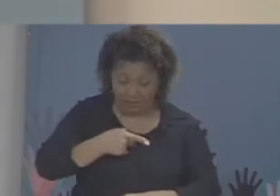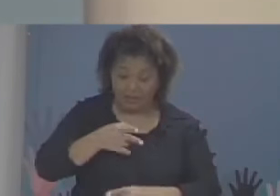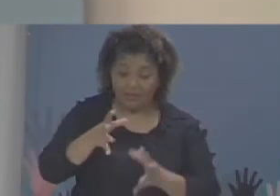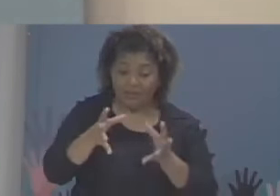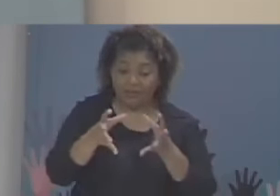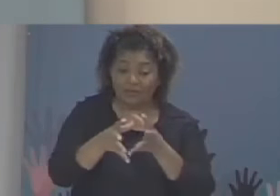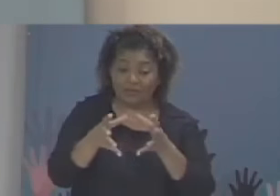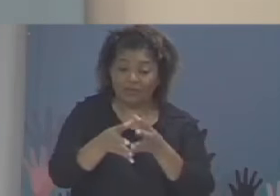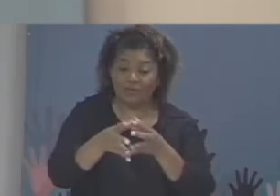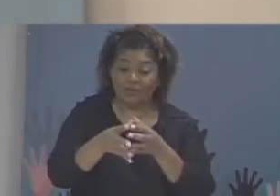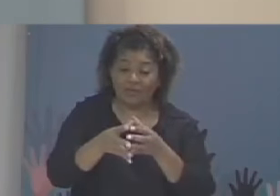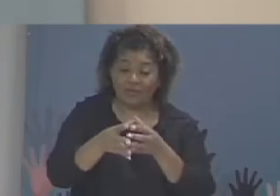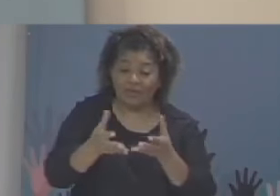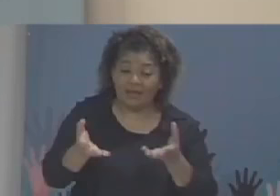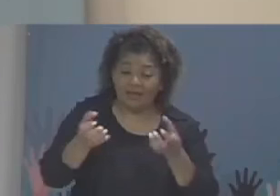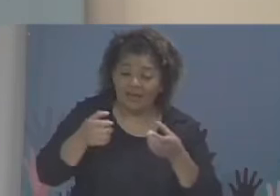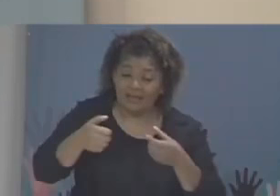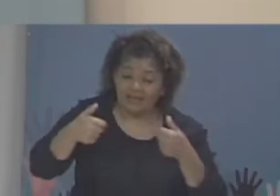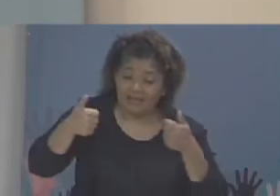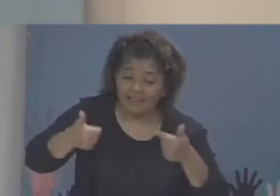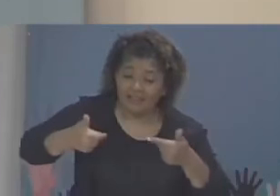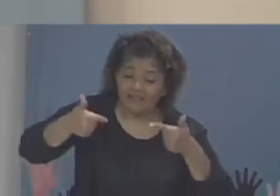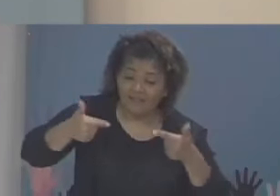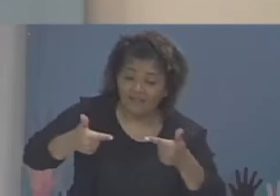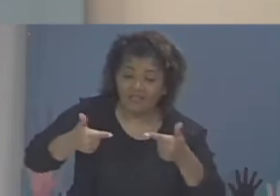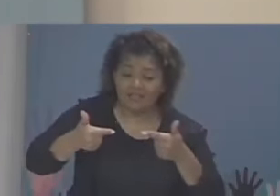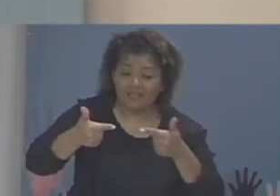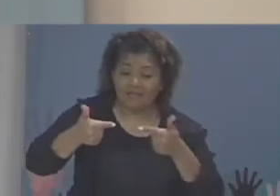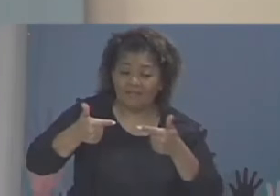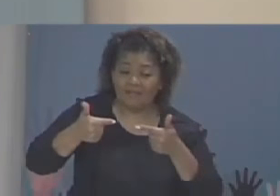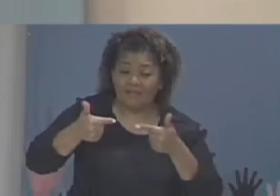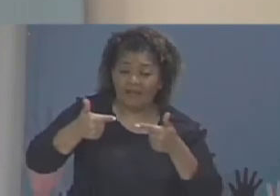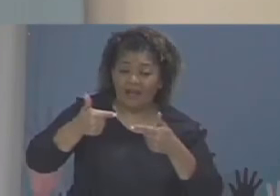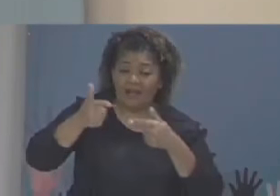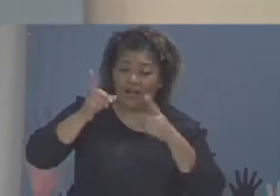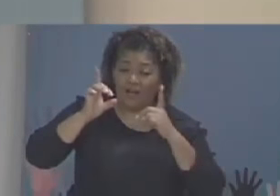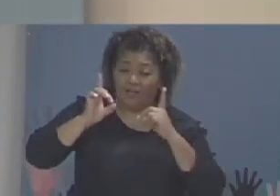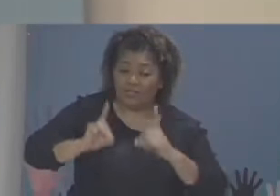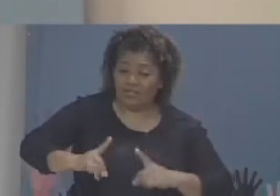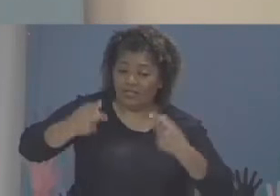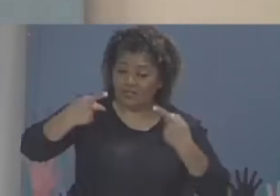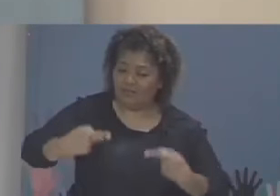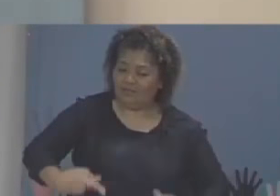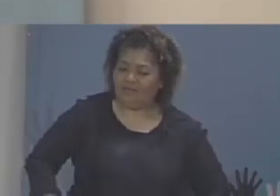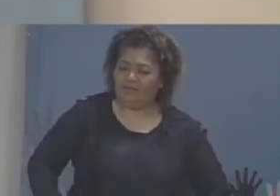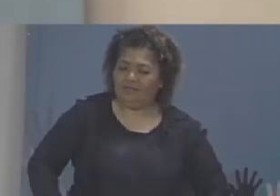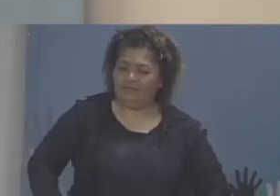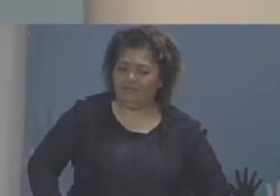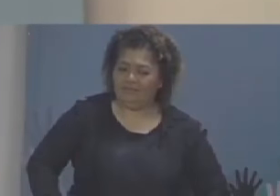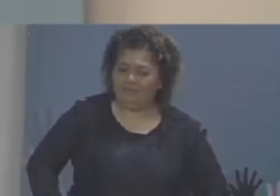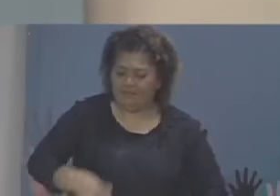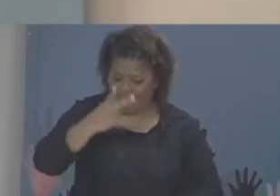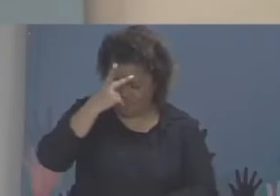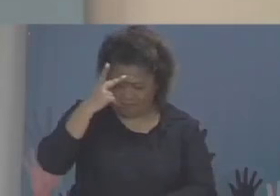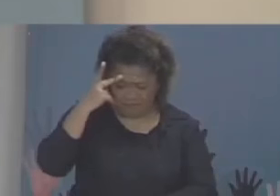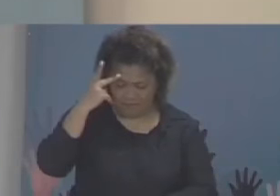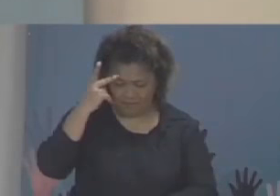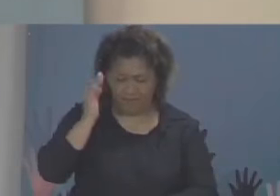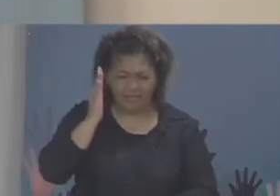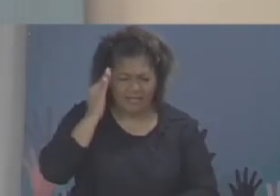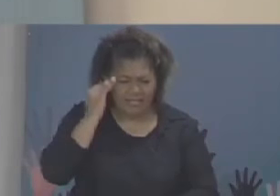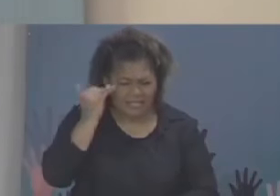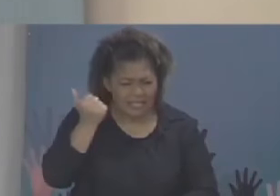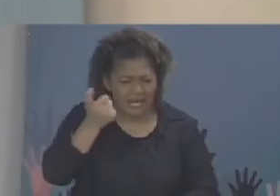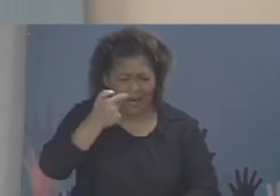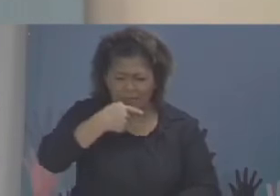que defendem o tempo inteiro direitos humanos. Você está falando com uma pessoa que defende a metodologia científica, você está falando com uma pessoa que